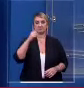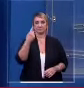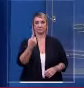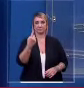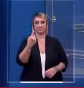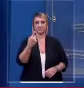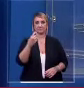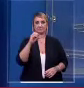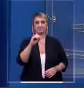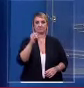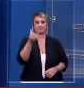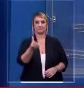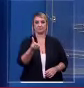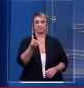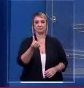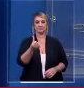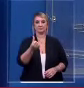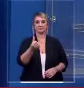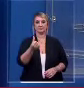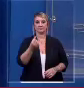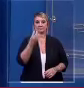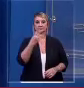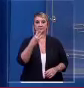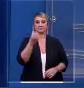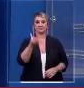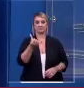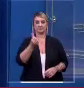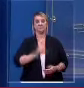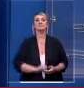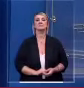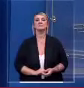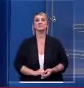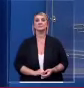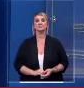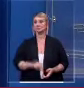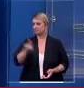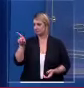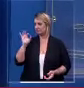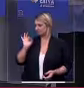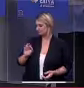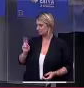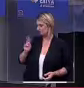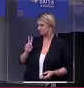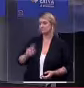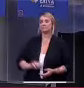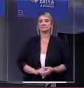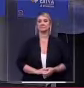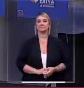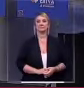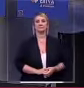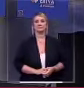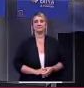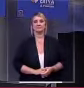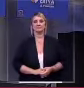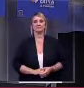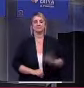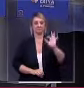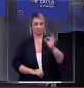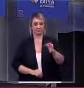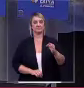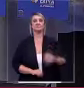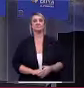01, 06 e 36. Os senhores auditores populares confirmam?